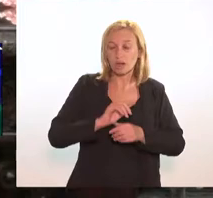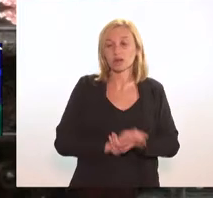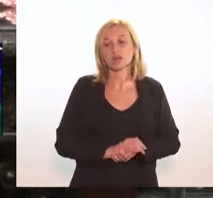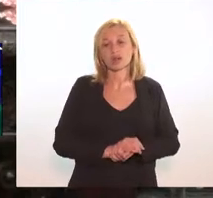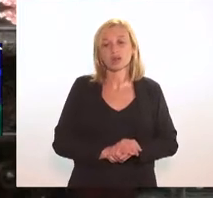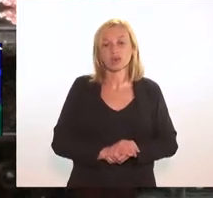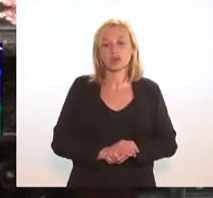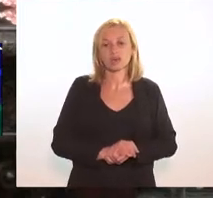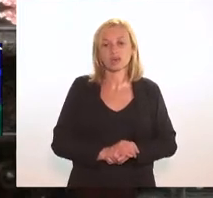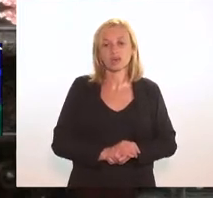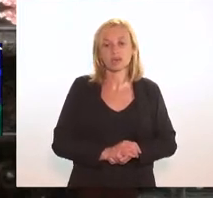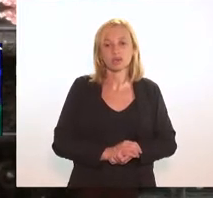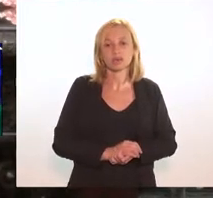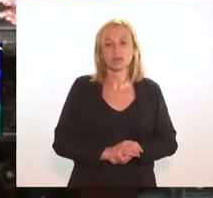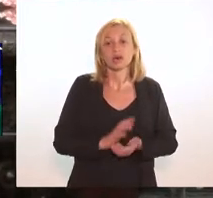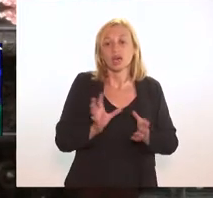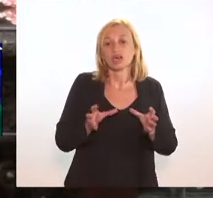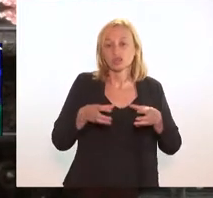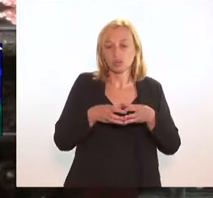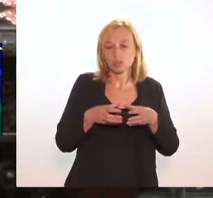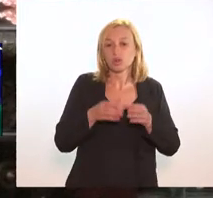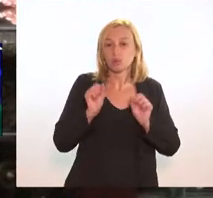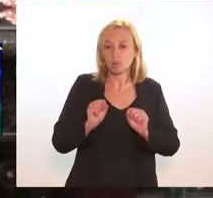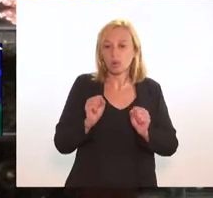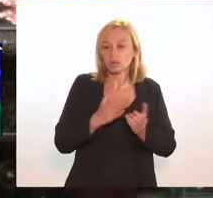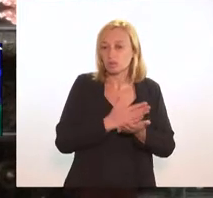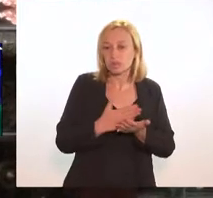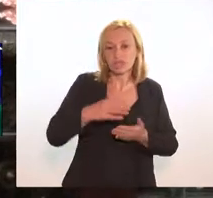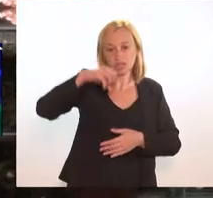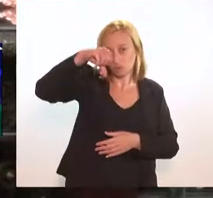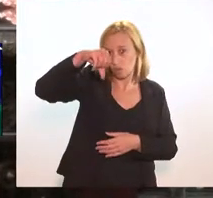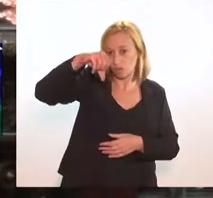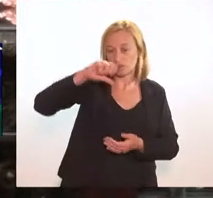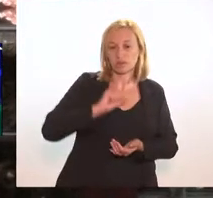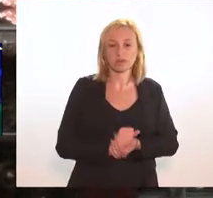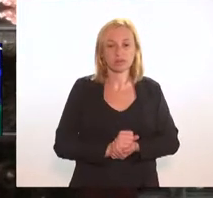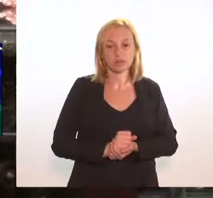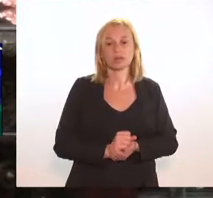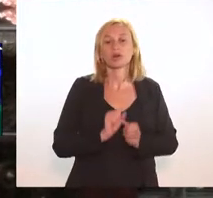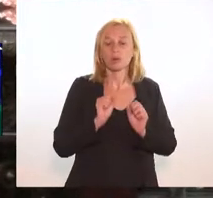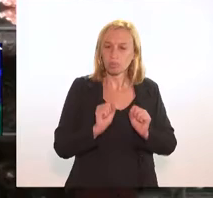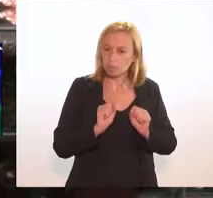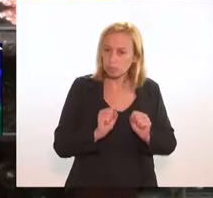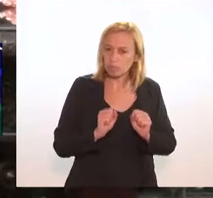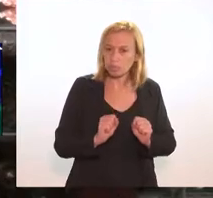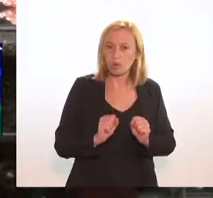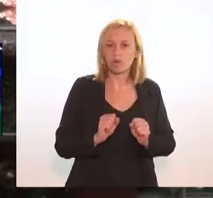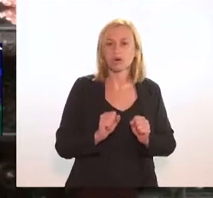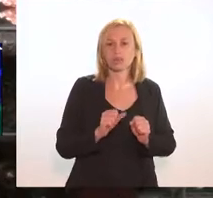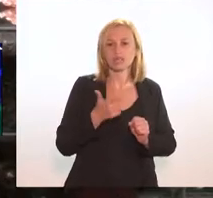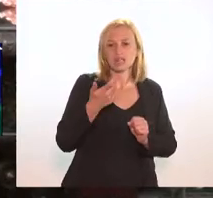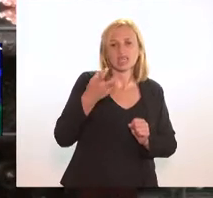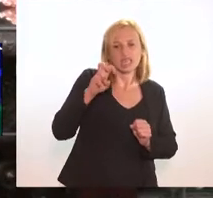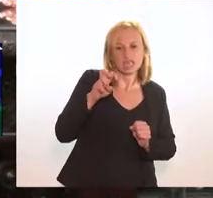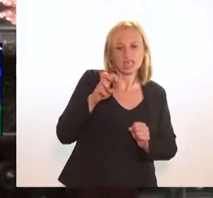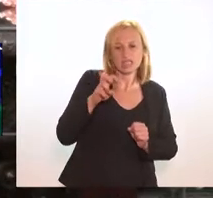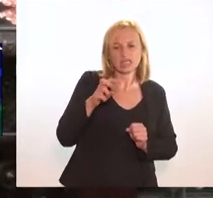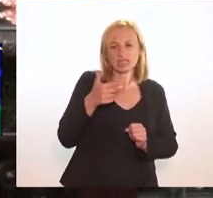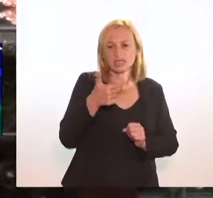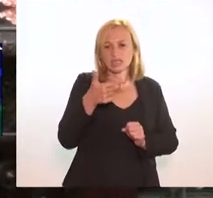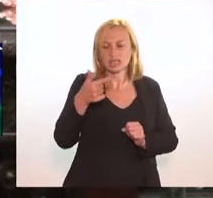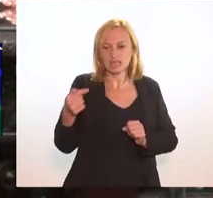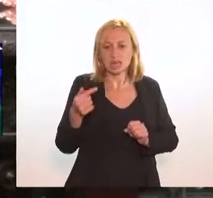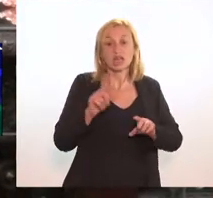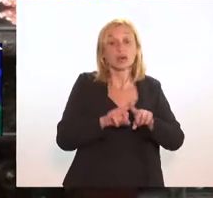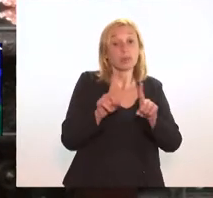eu... porque as comissões podem começar às 9 da manhã, pode ter após as 15, 15, 17. Só